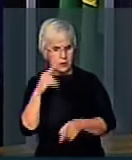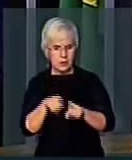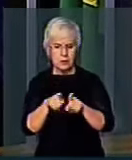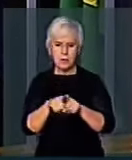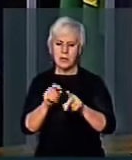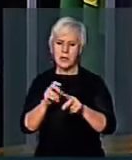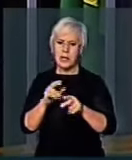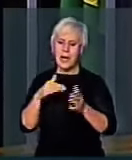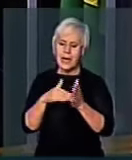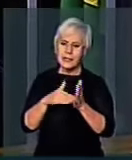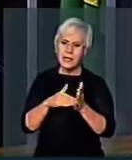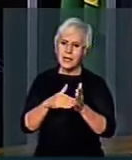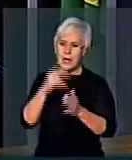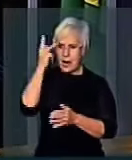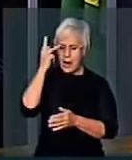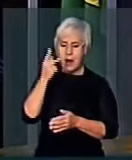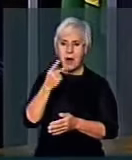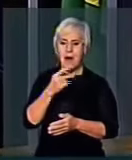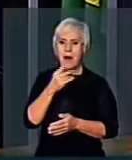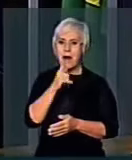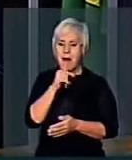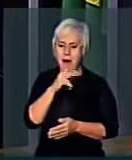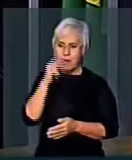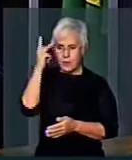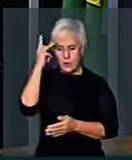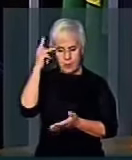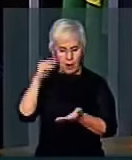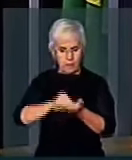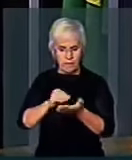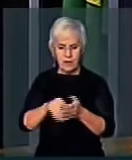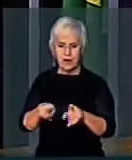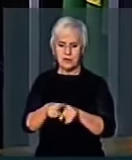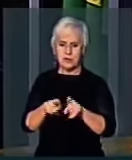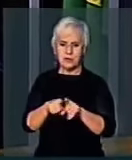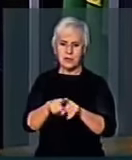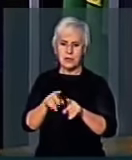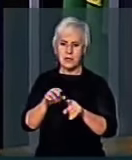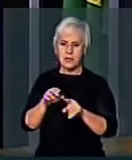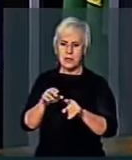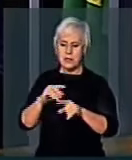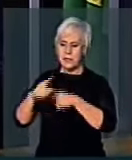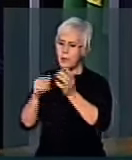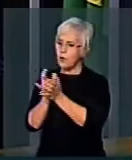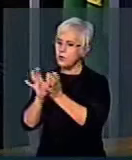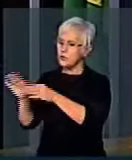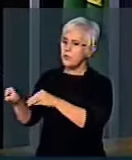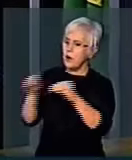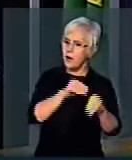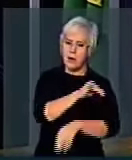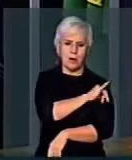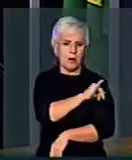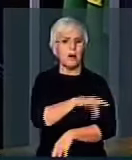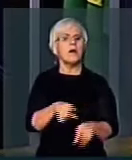em São Paulo, o mesmo problema, que com toda certeza, infelizmente, se deslocará para o Rio de Janeiro, também se fará presente